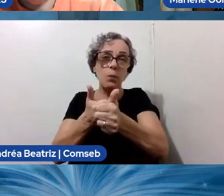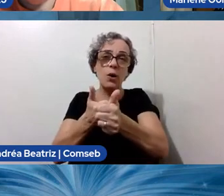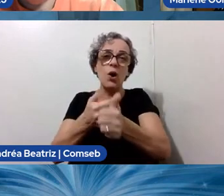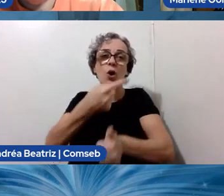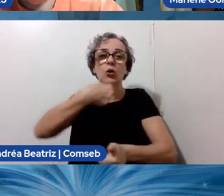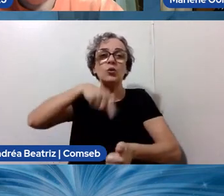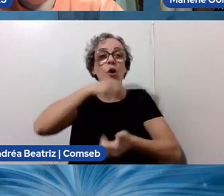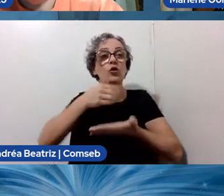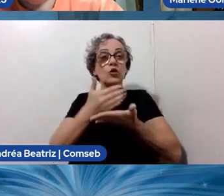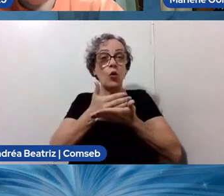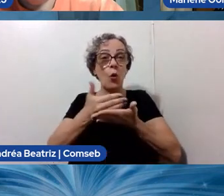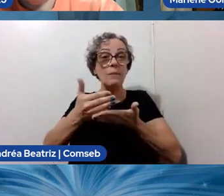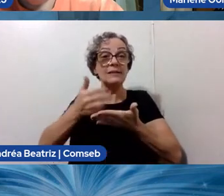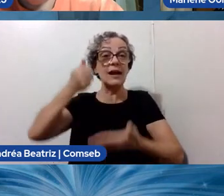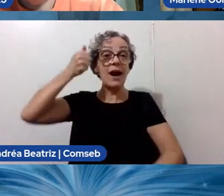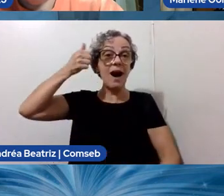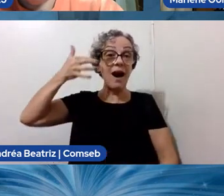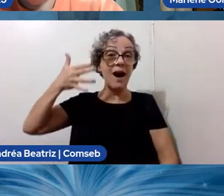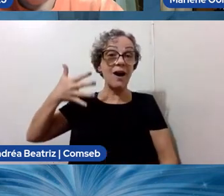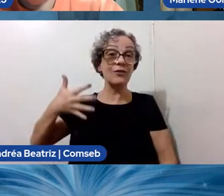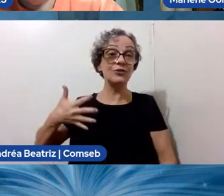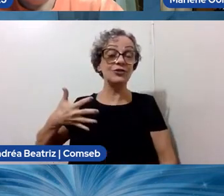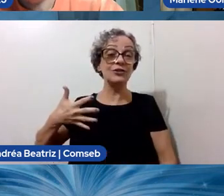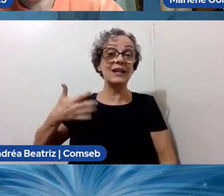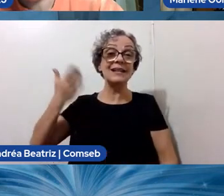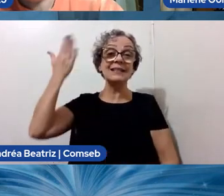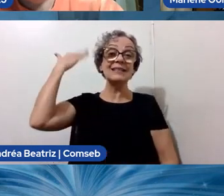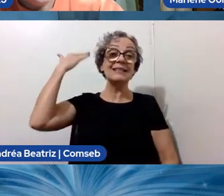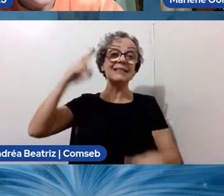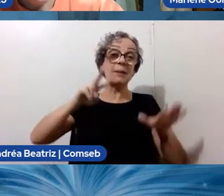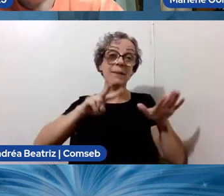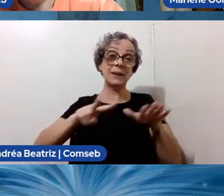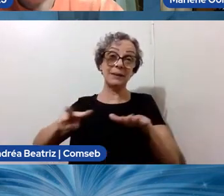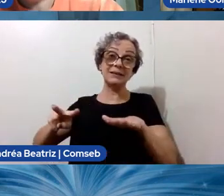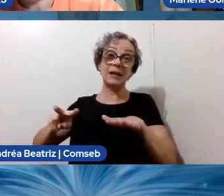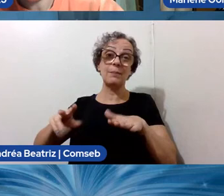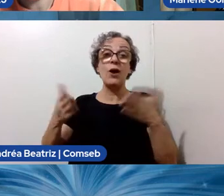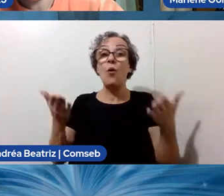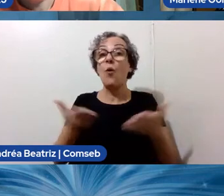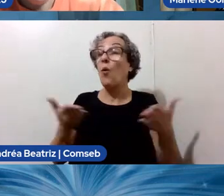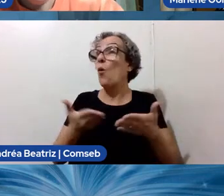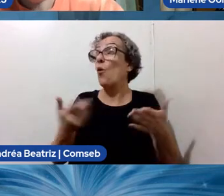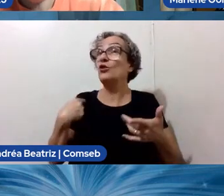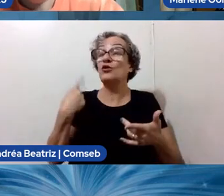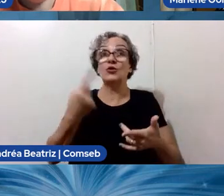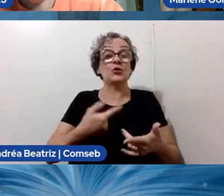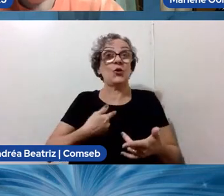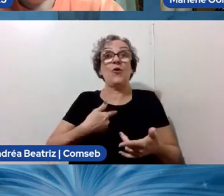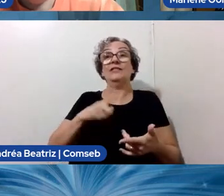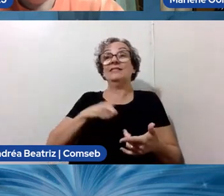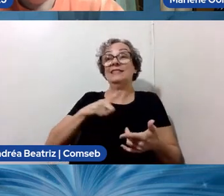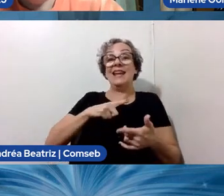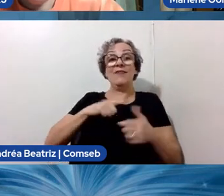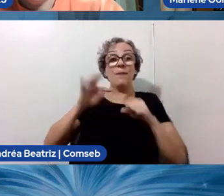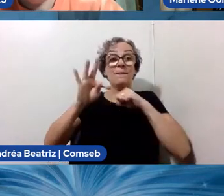a audiodescrição na semana passada, mas hoje nós tivemos essa situação técnica, não é,